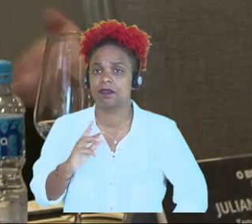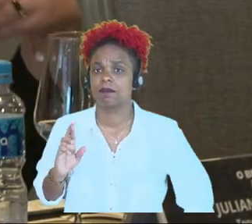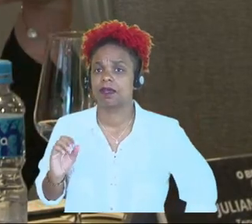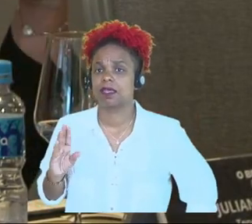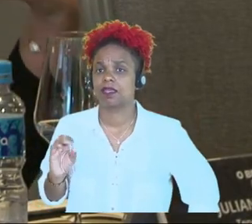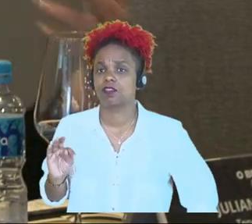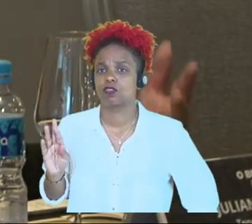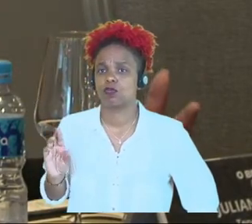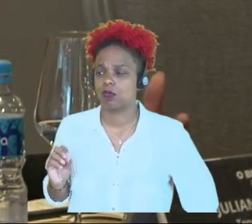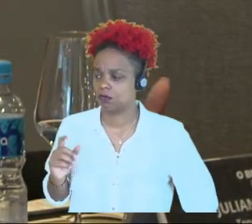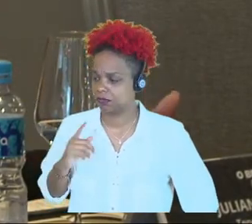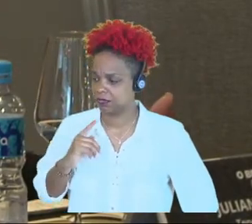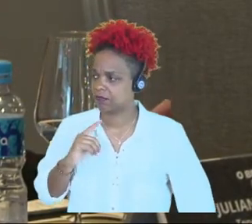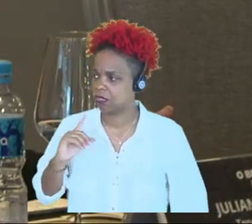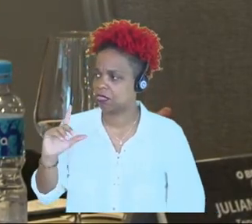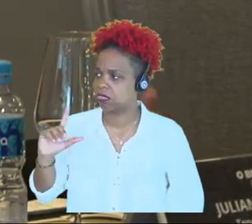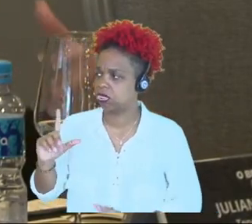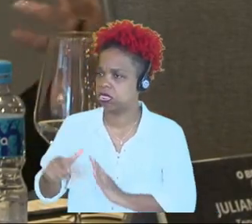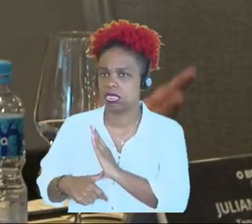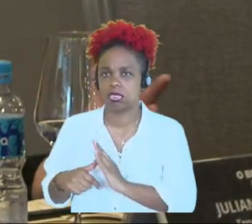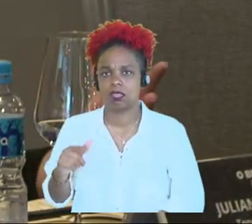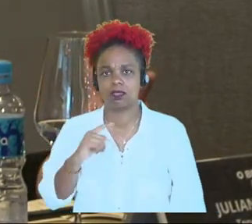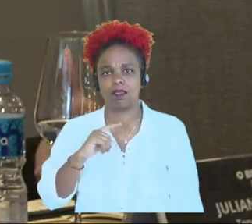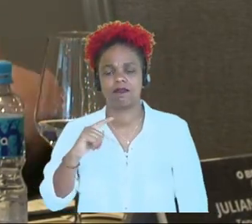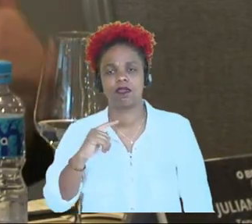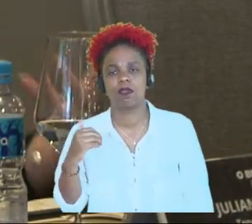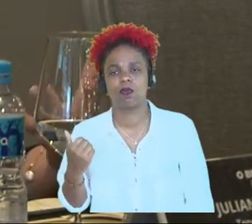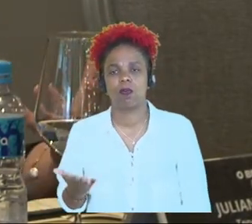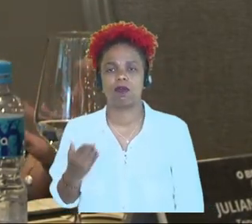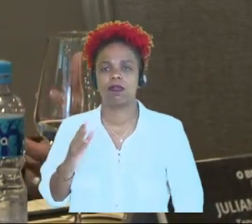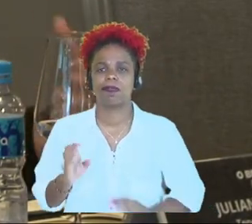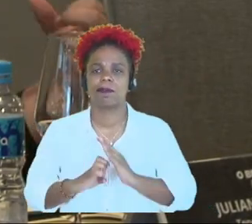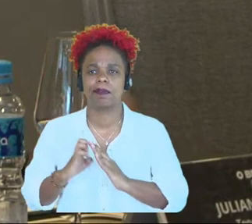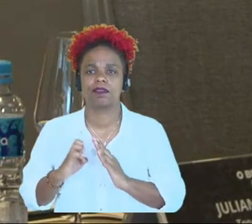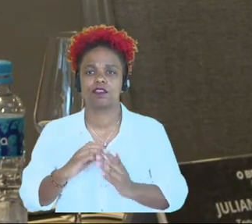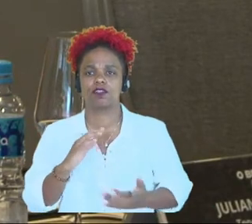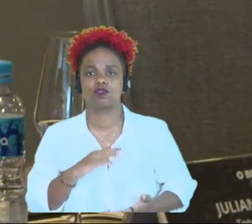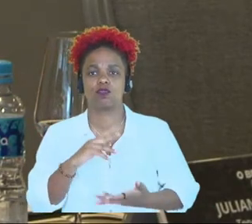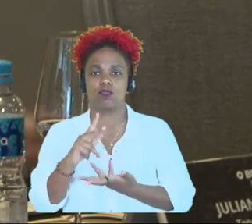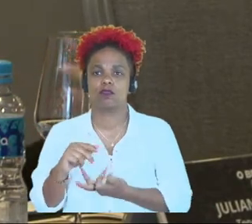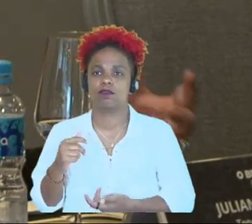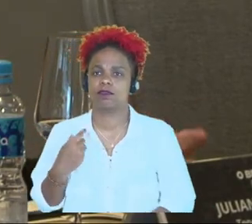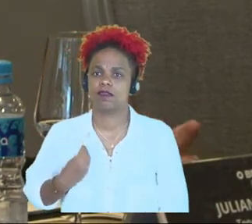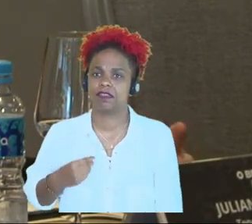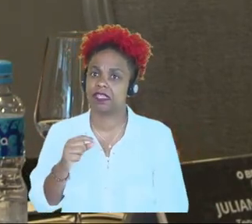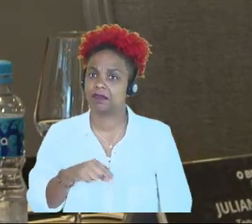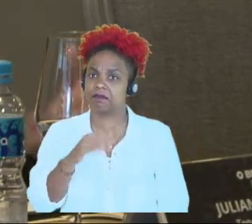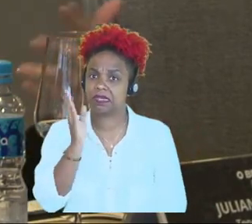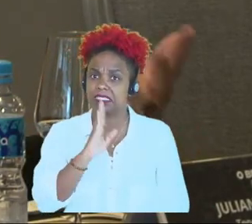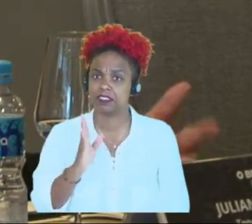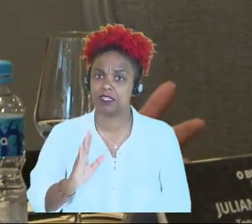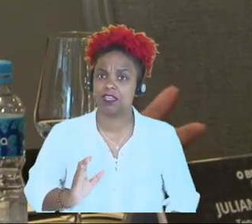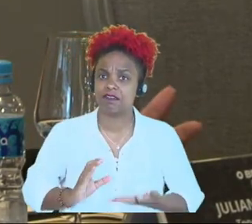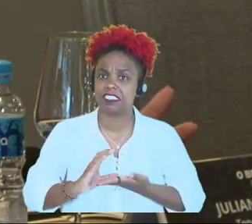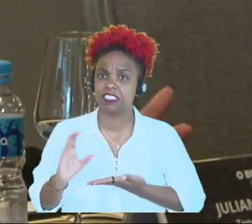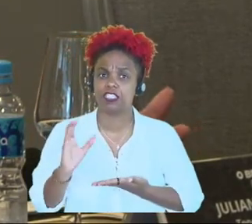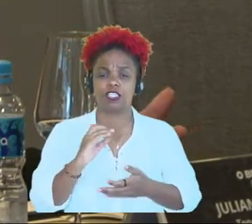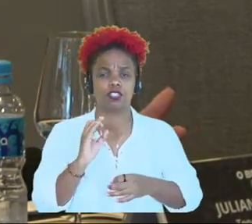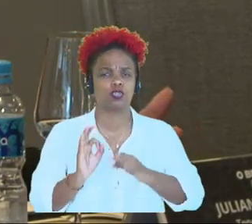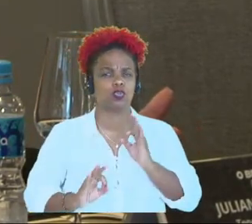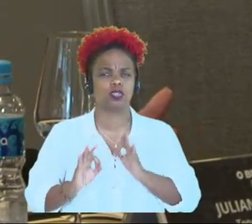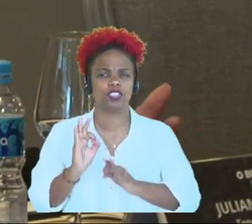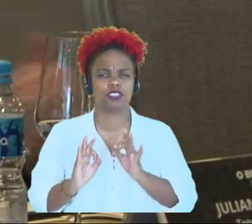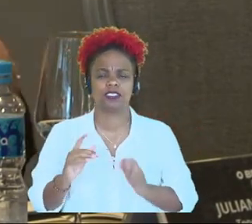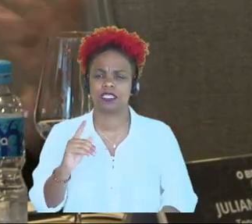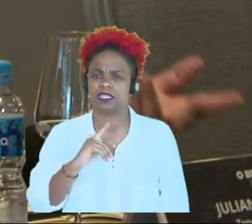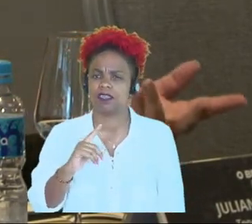foram adiados. Ou seja, que empresa no mundo vai querer vir para o Brasil investir? Pode até ganhar na justiça uma causa